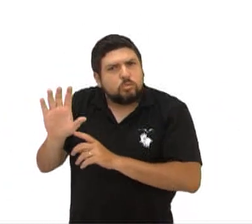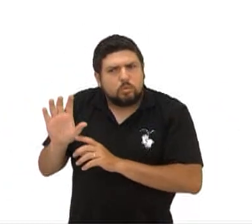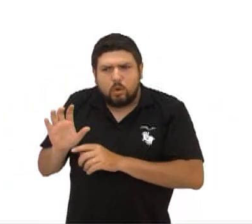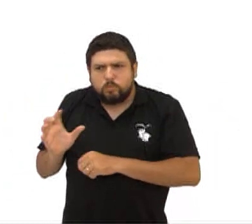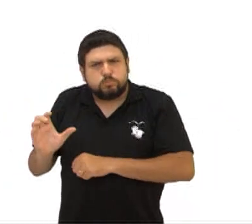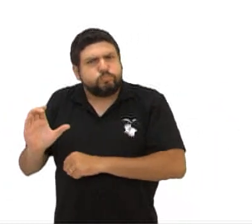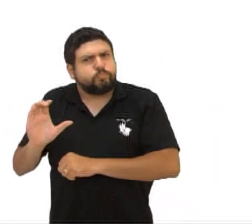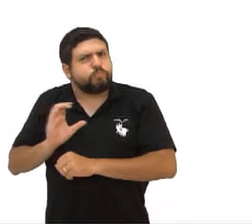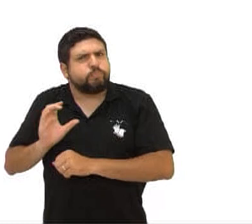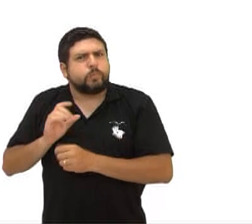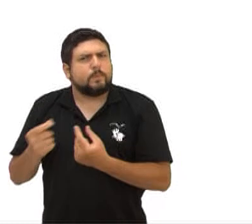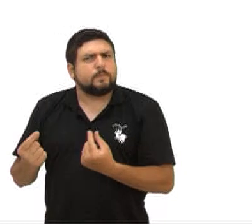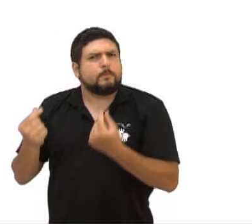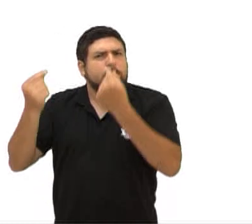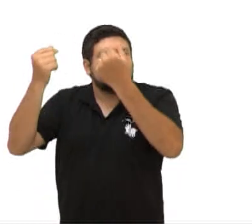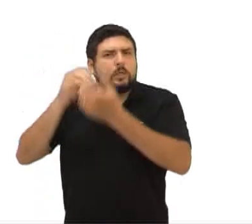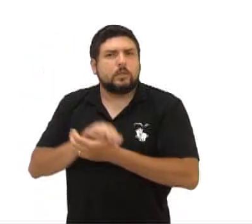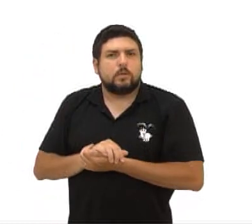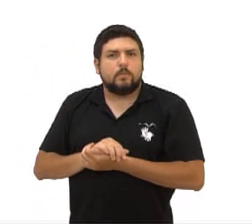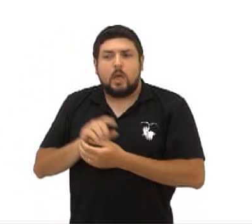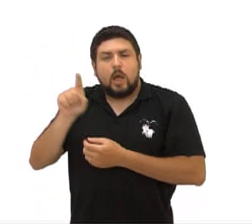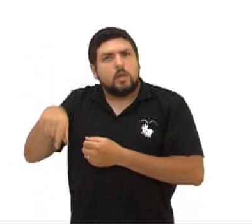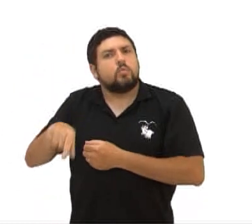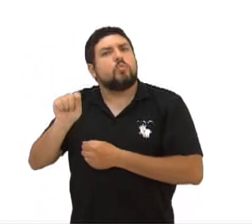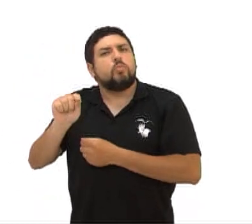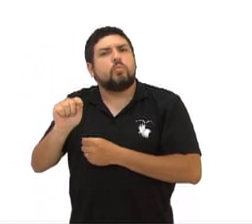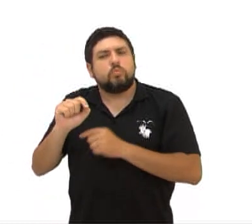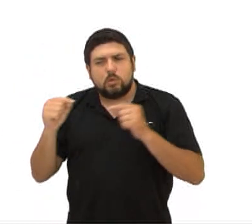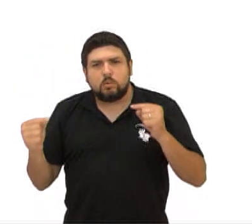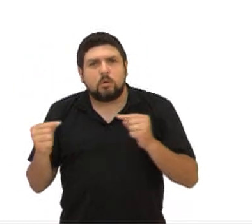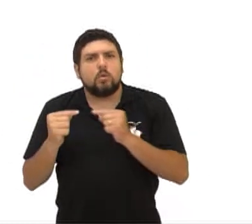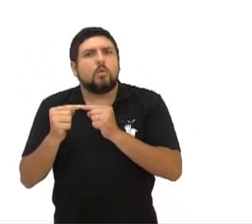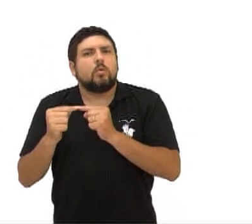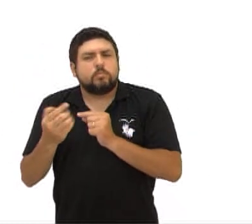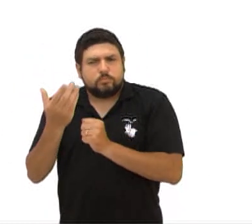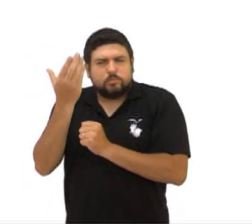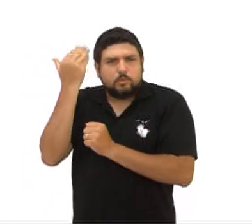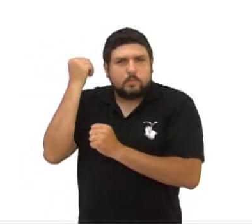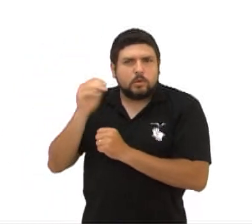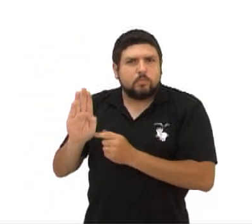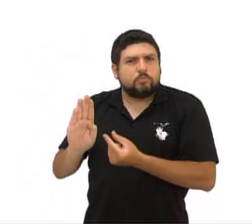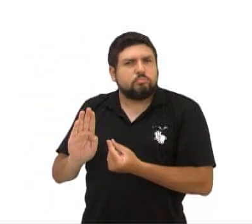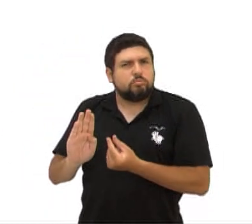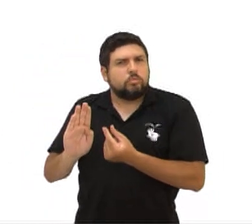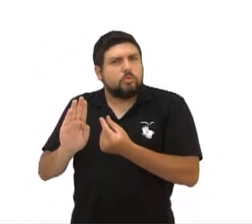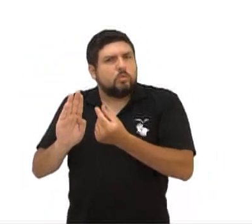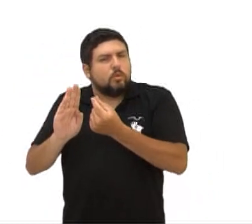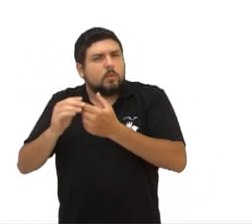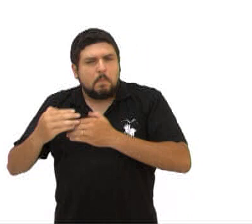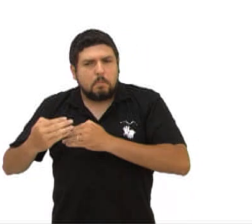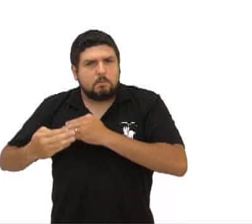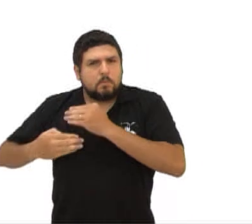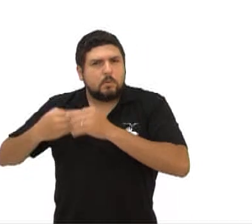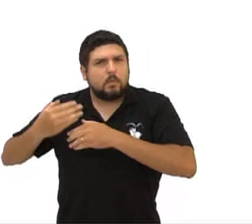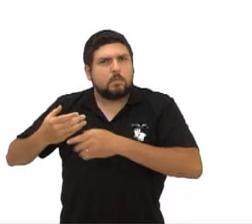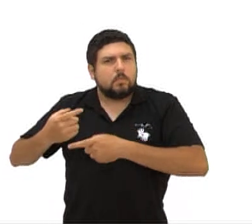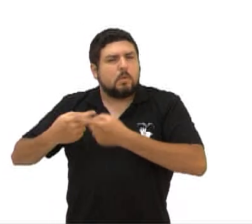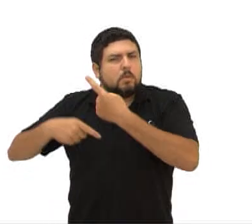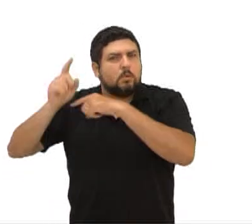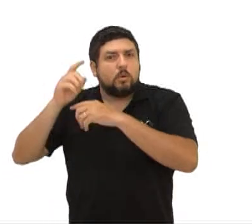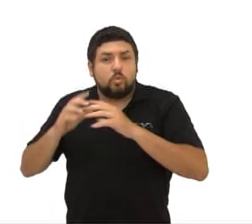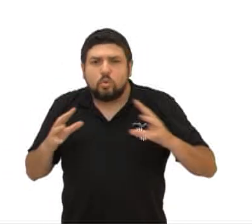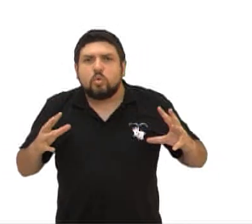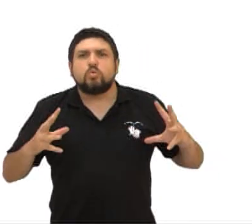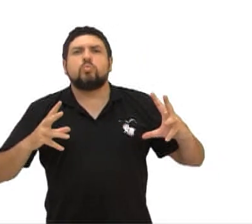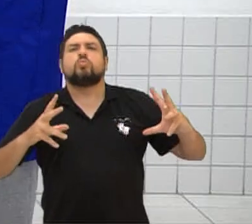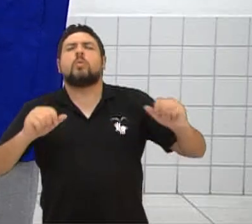que representava a classe burguesa emergente naquela época. Então era um esporte totalmente elitizado, não era para todo mundo